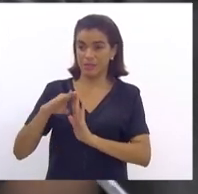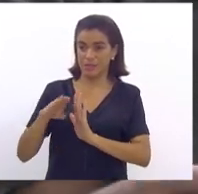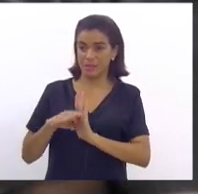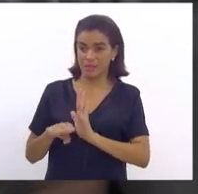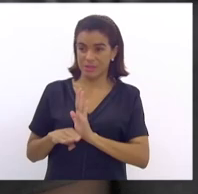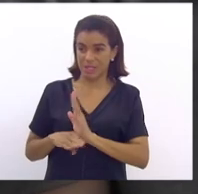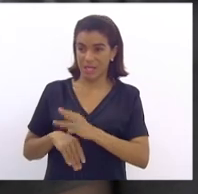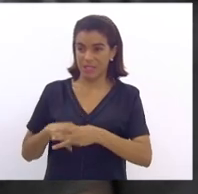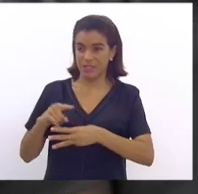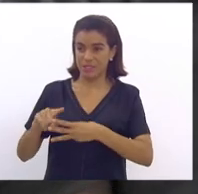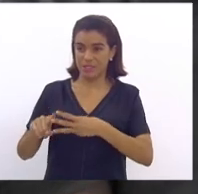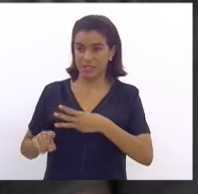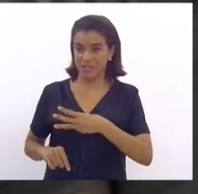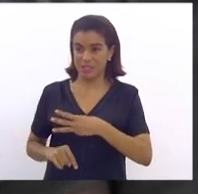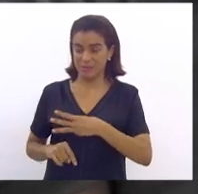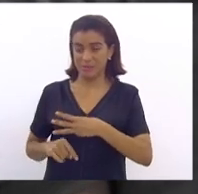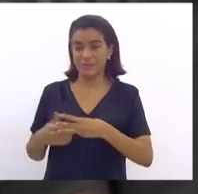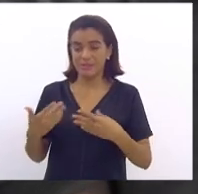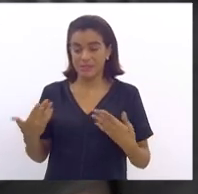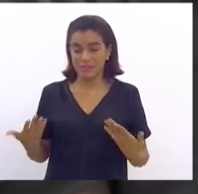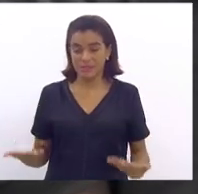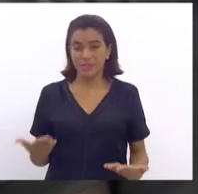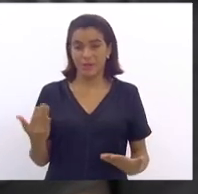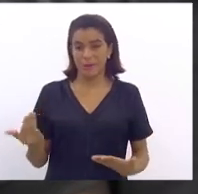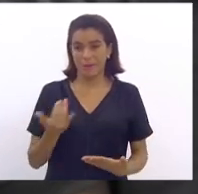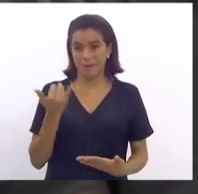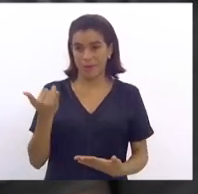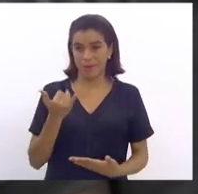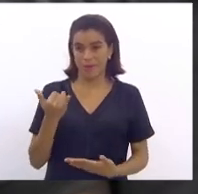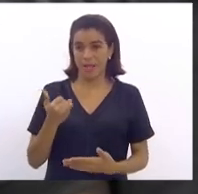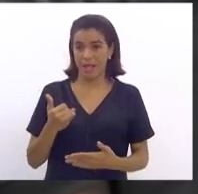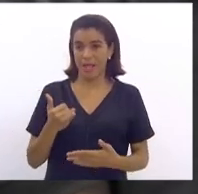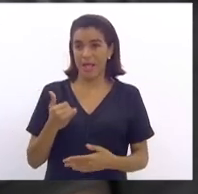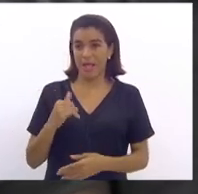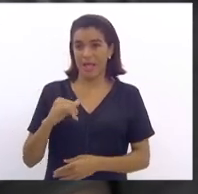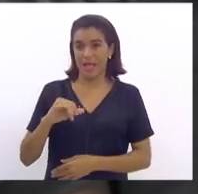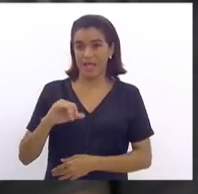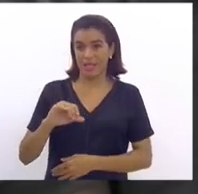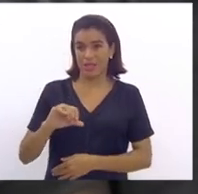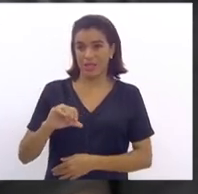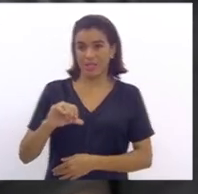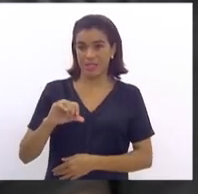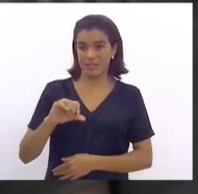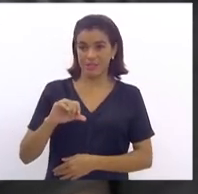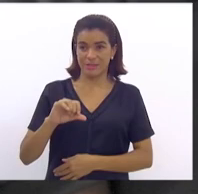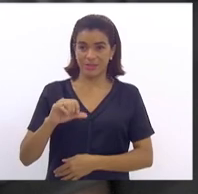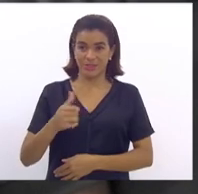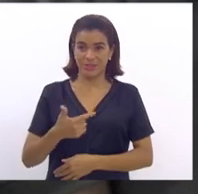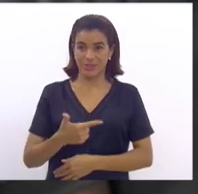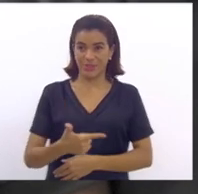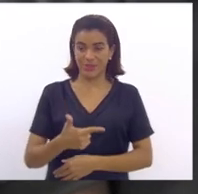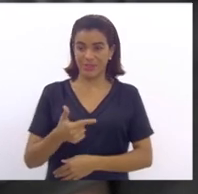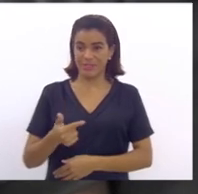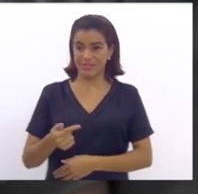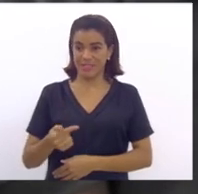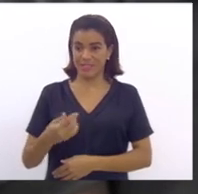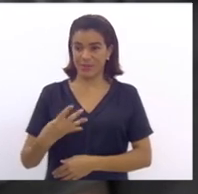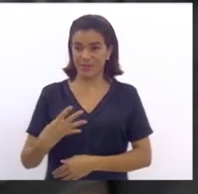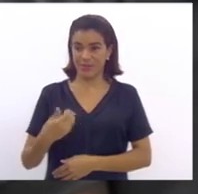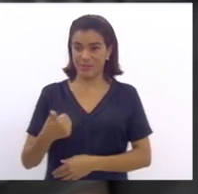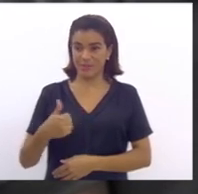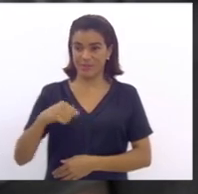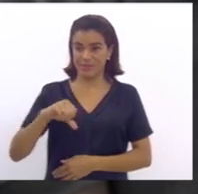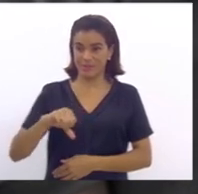tríplice. Então, é importante esse 27419, se não morreu... Trazer, né, a discussão também.